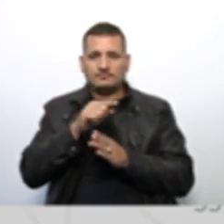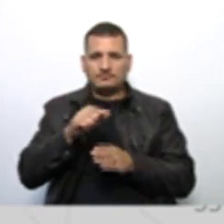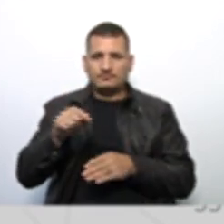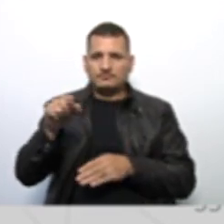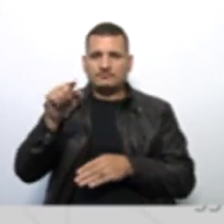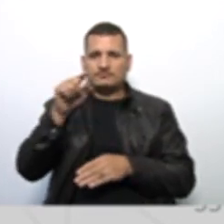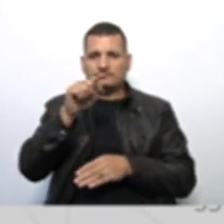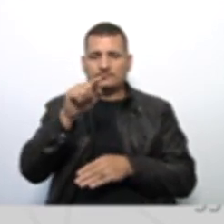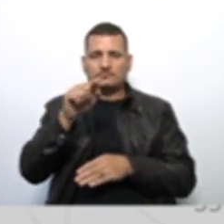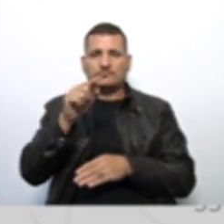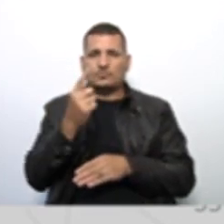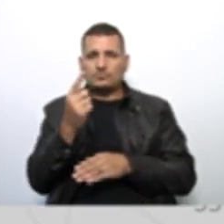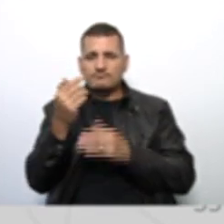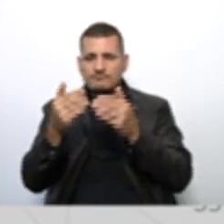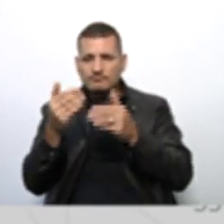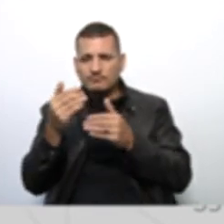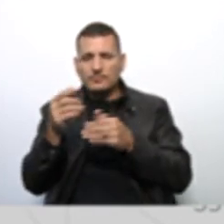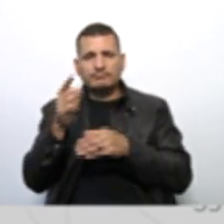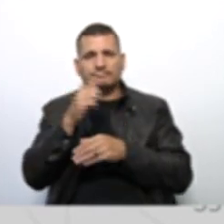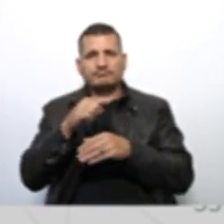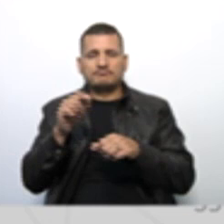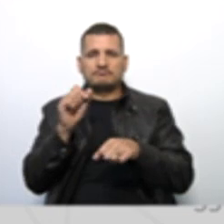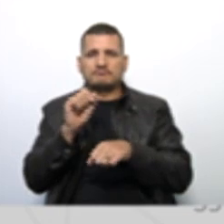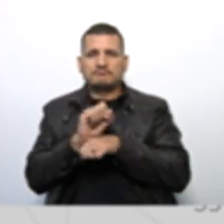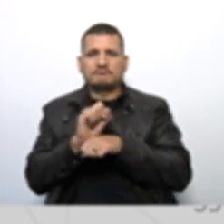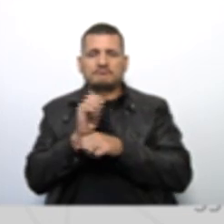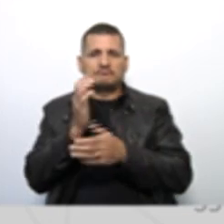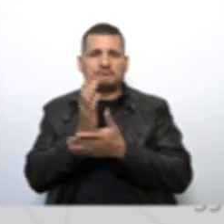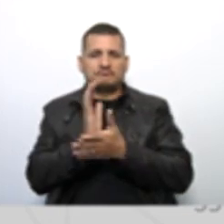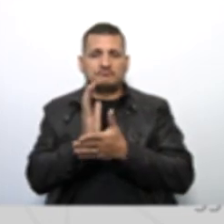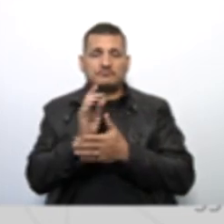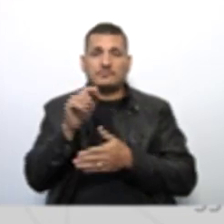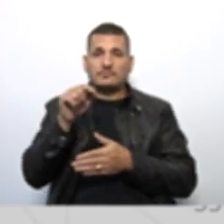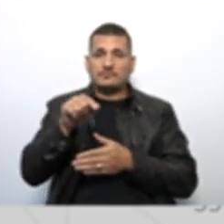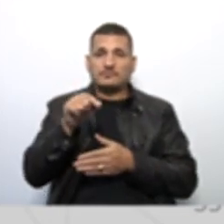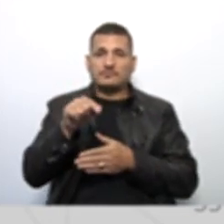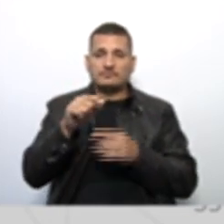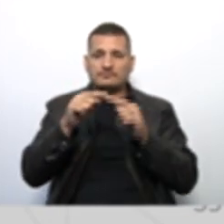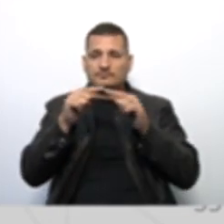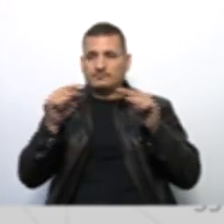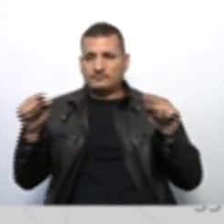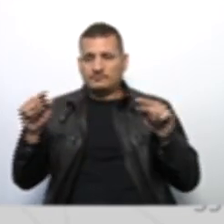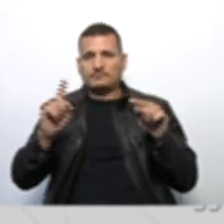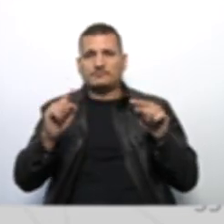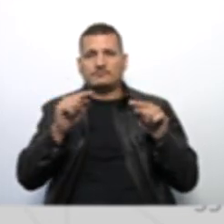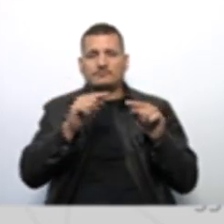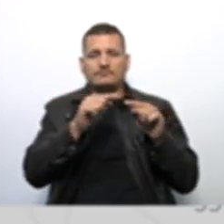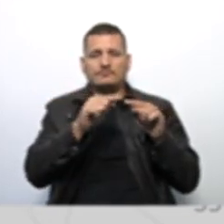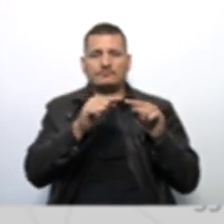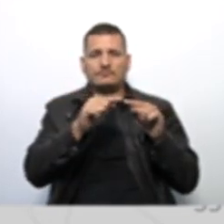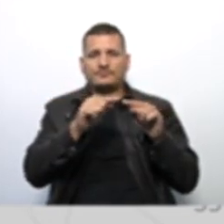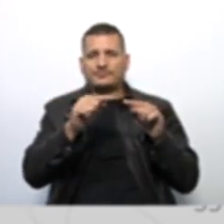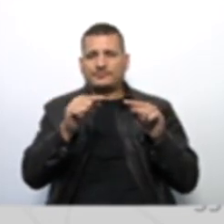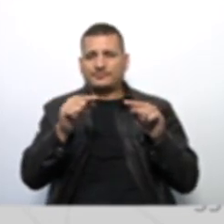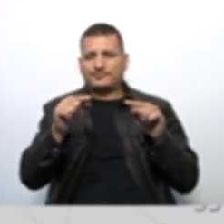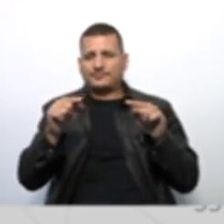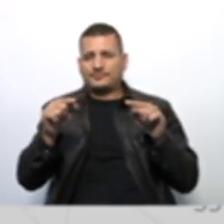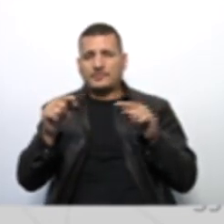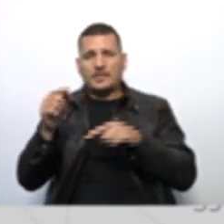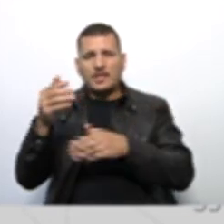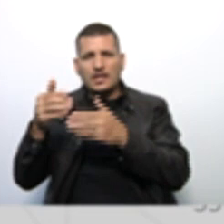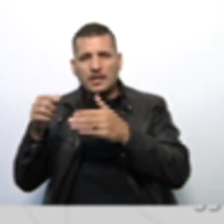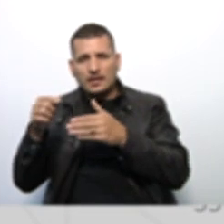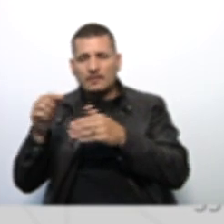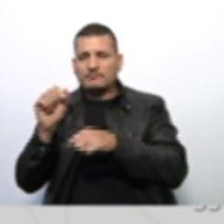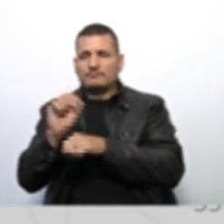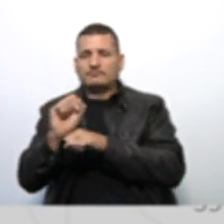nada, pessoal. Interrompeu uma comunicação, ninguém se fala. Na barra, aqui não. Aqui ele se comunica até onde foi interrompido. Se